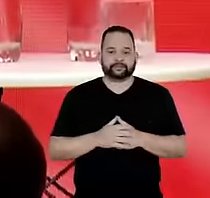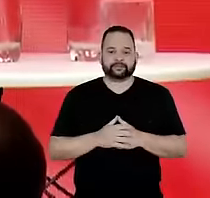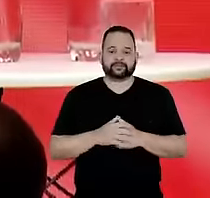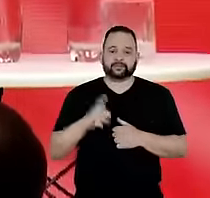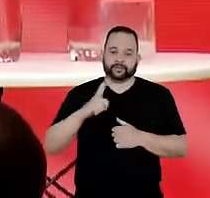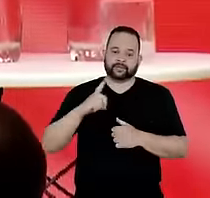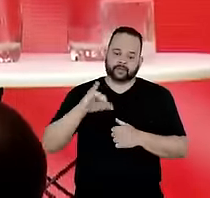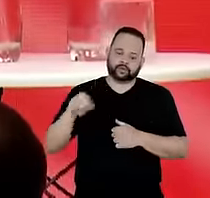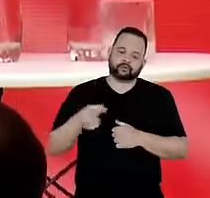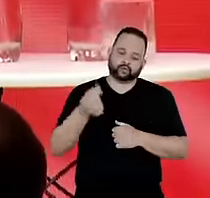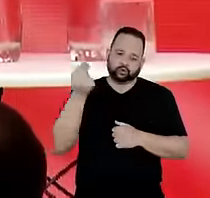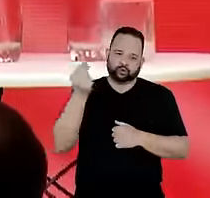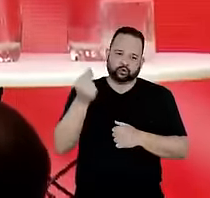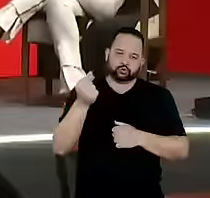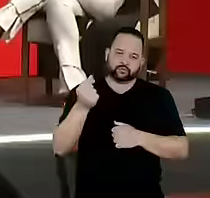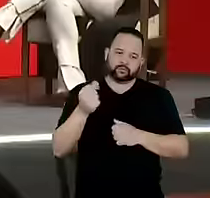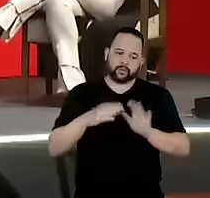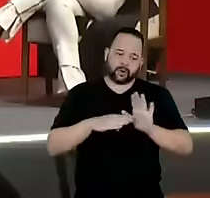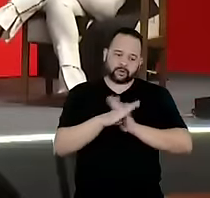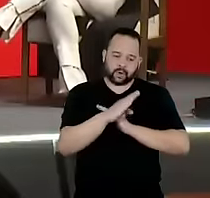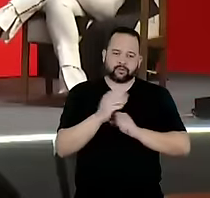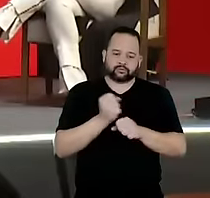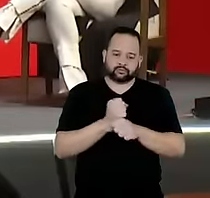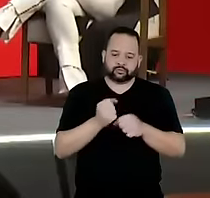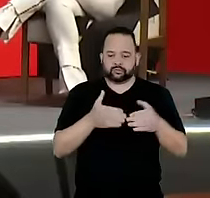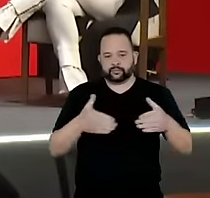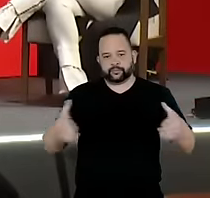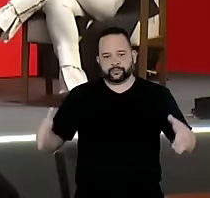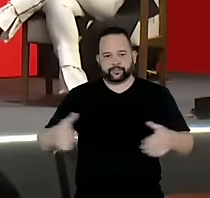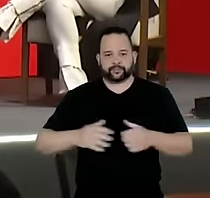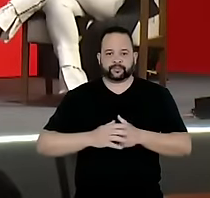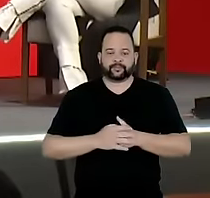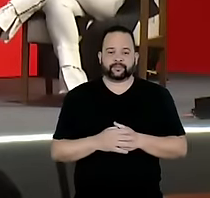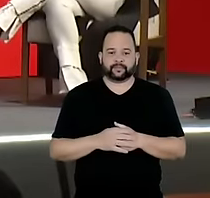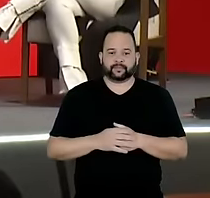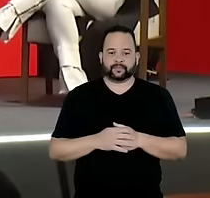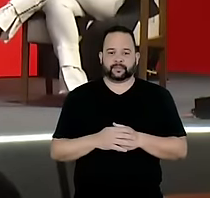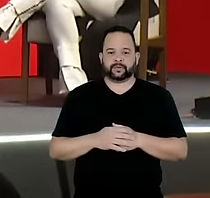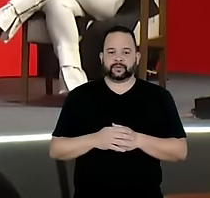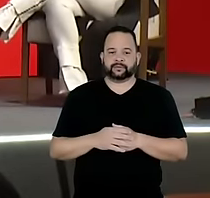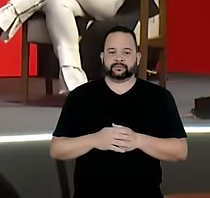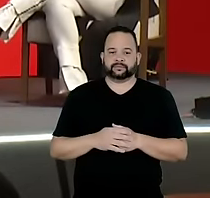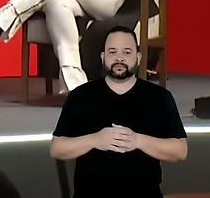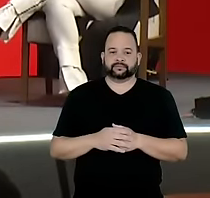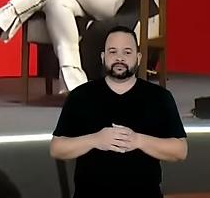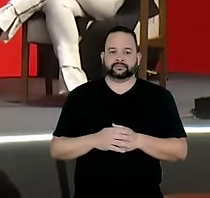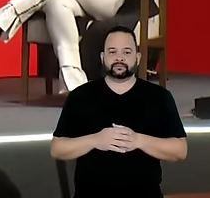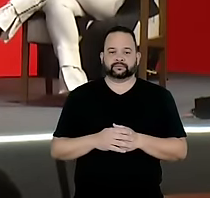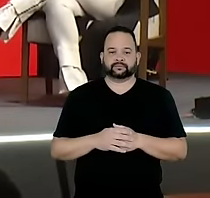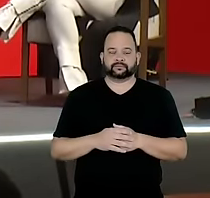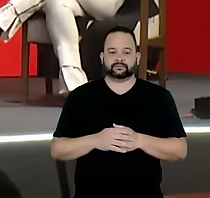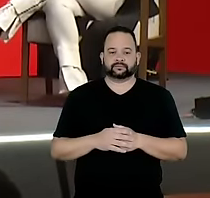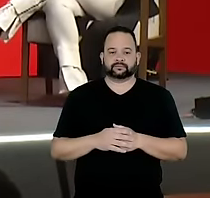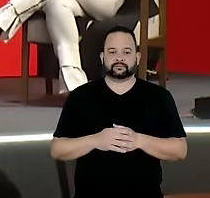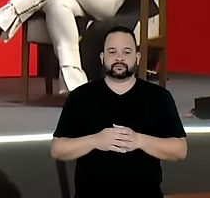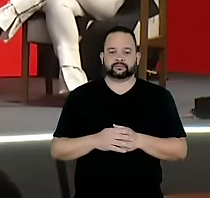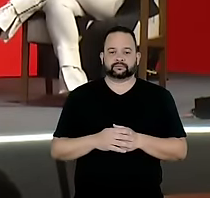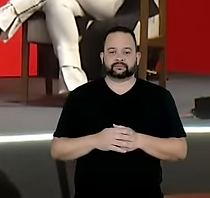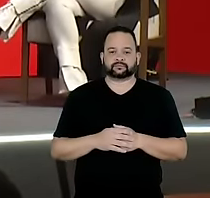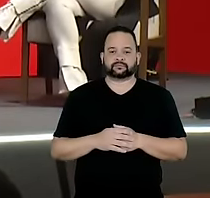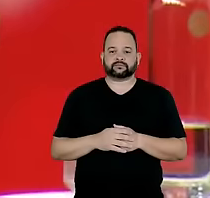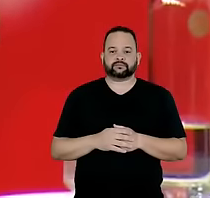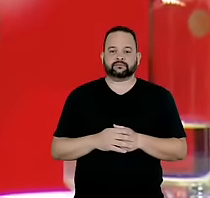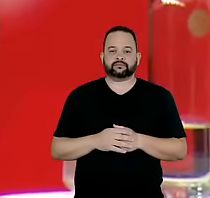tempo bom eh falamos de mundo temos 15 minutos aqui antes da gente abrir PR as perguntas né Cris eh eu